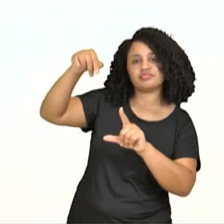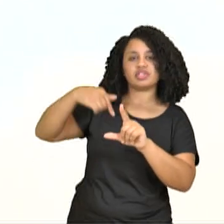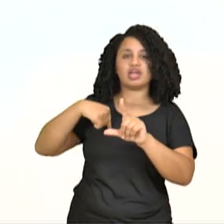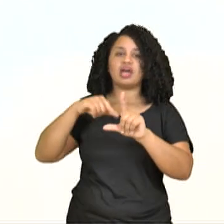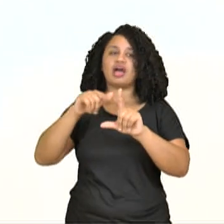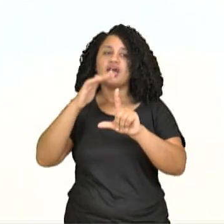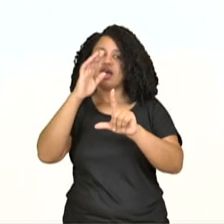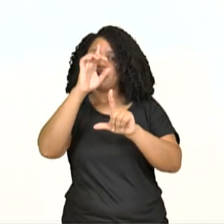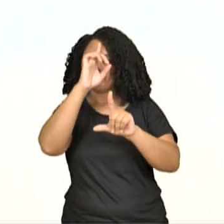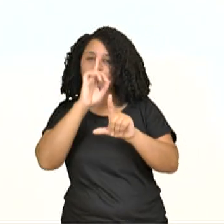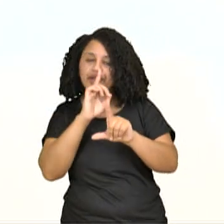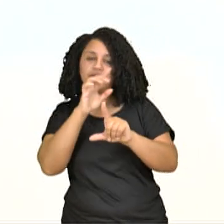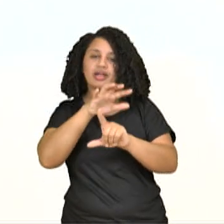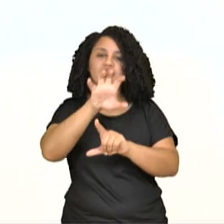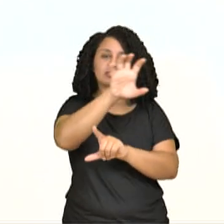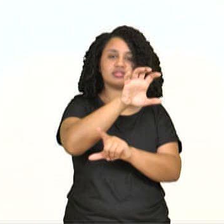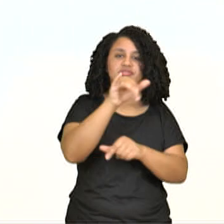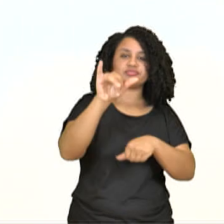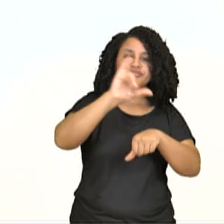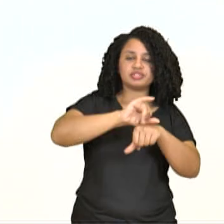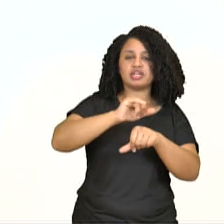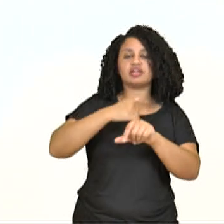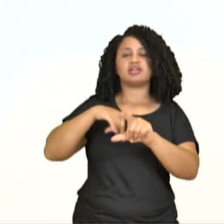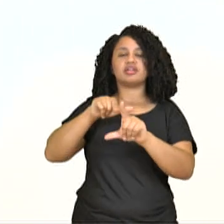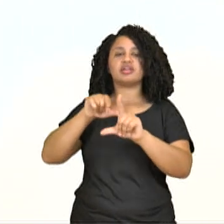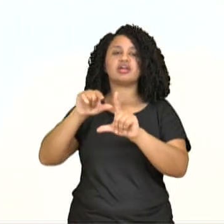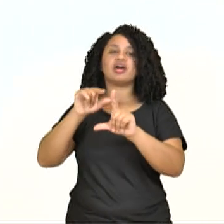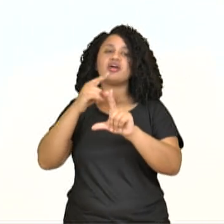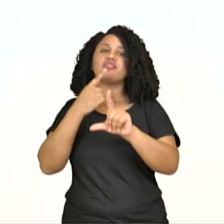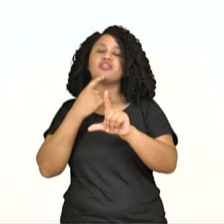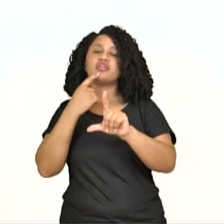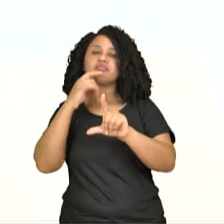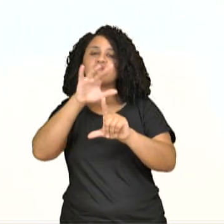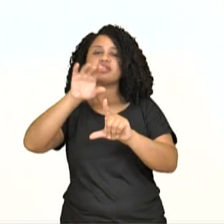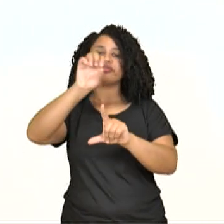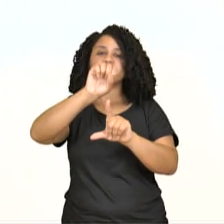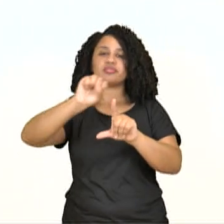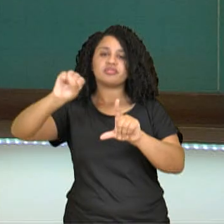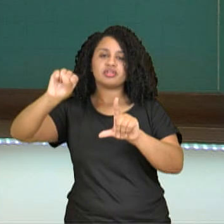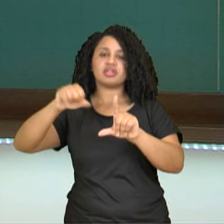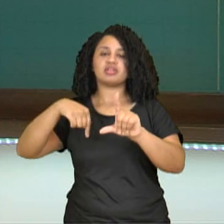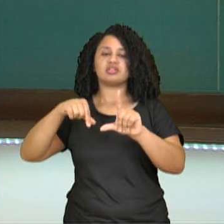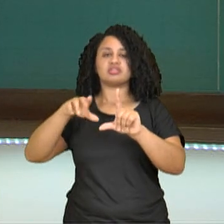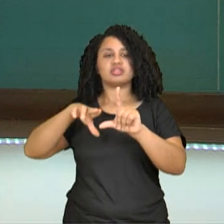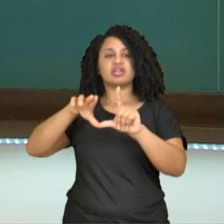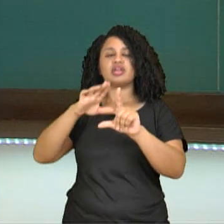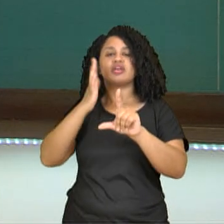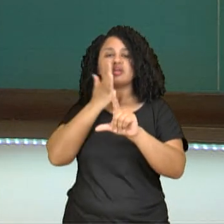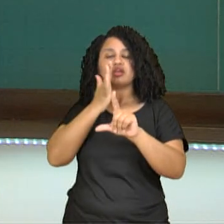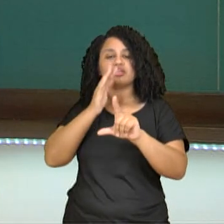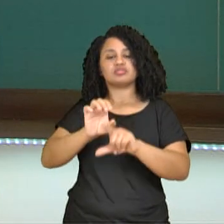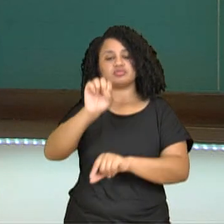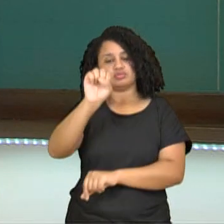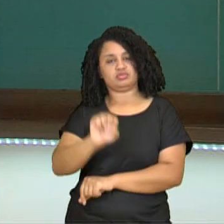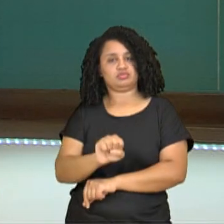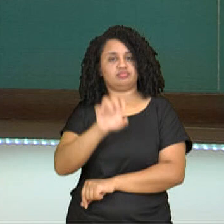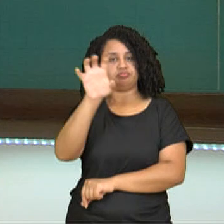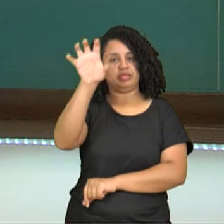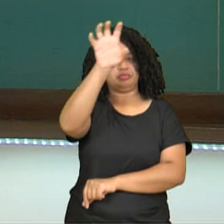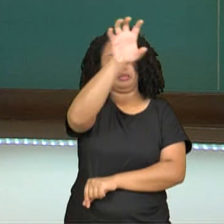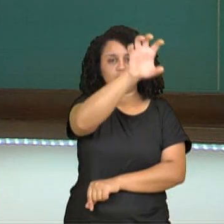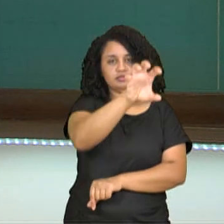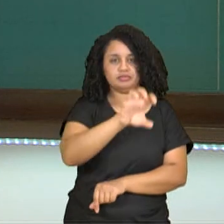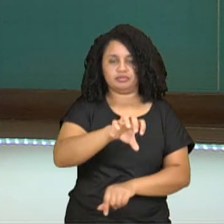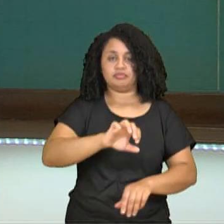amarelo, a região centro-oeste, em vermelho, a região sudeste e em azul, a região sul. Então, a gente percebe